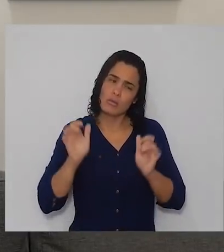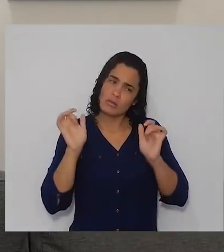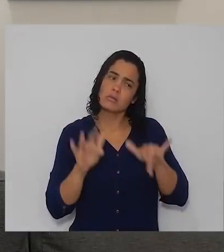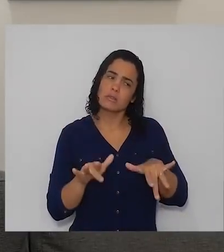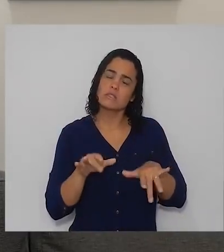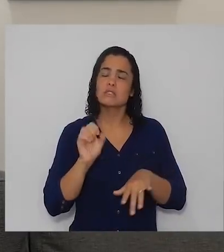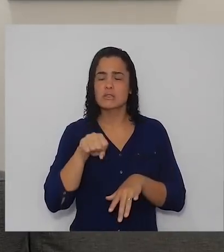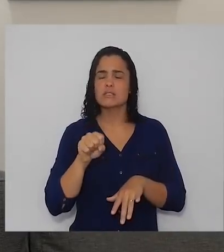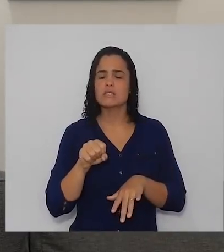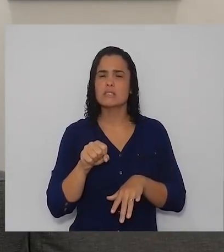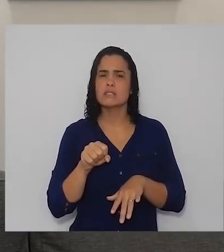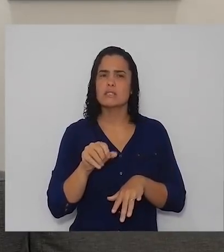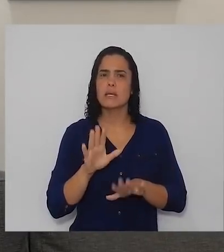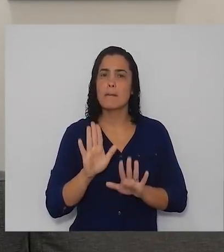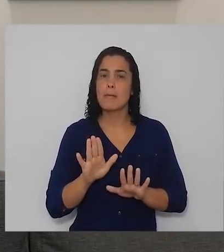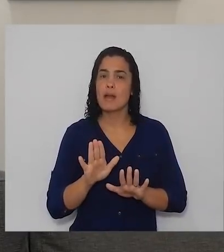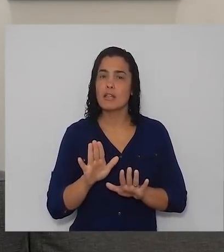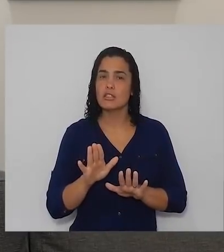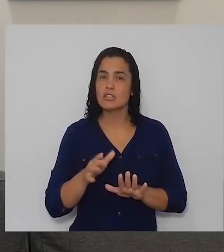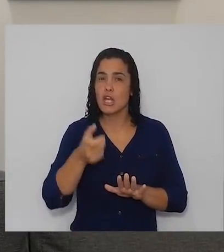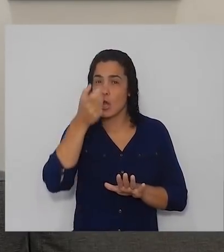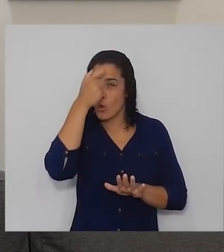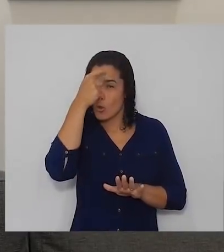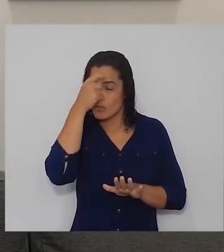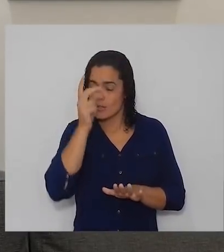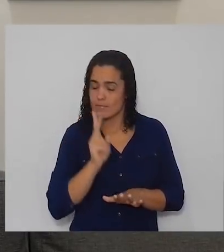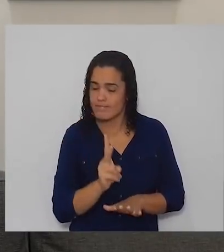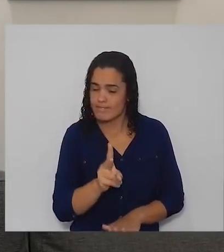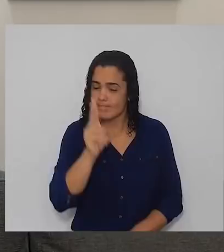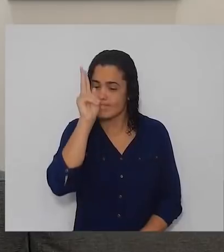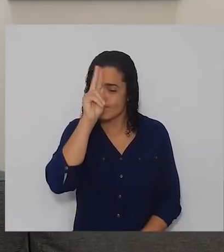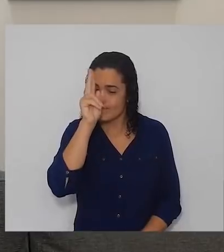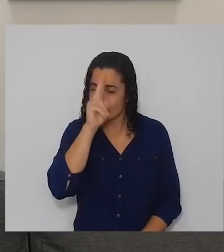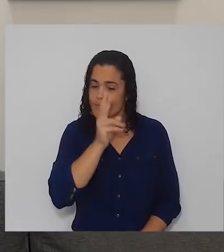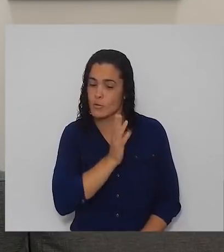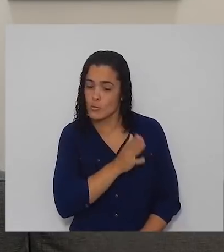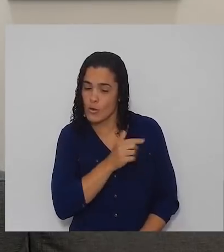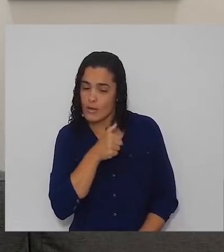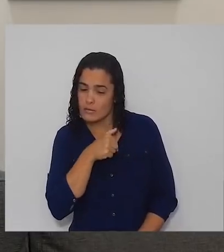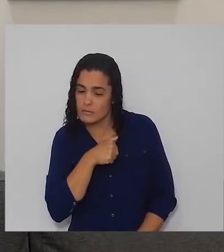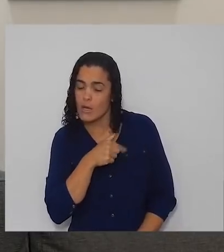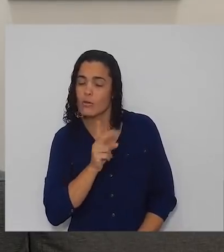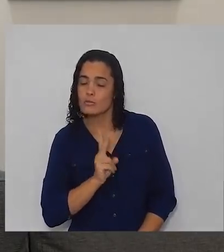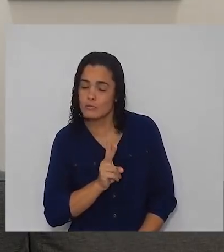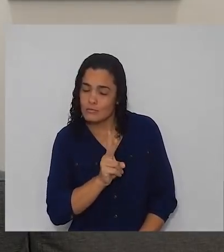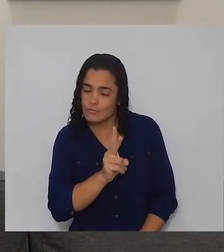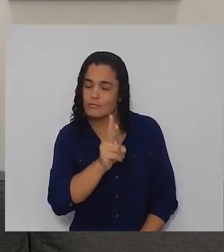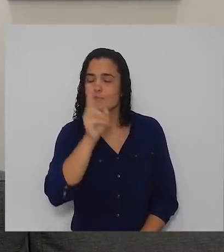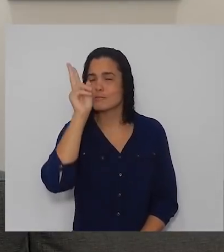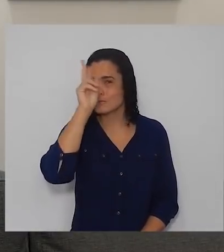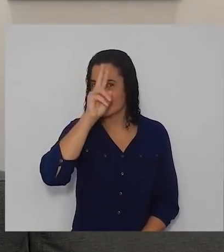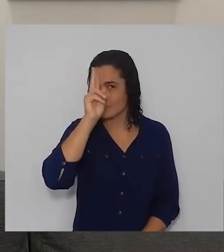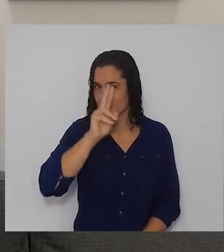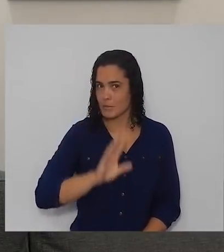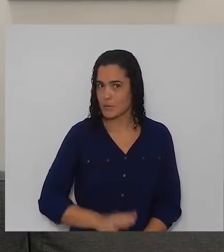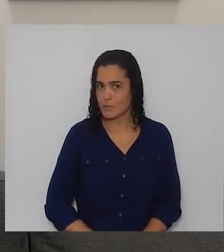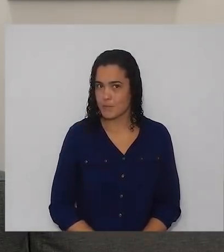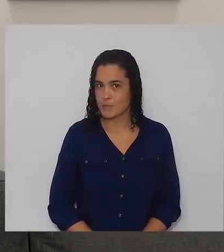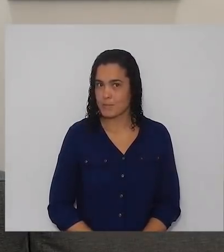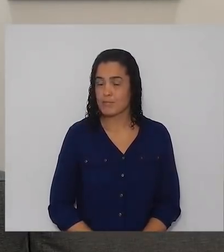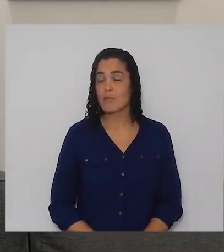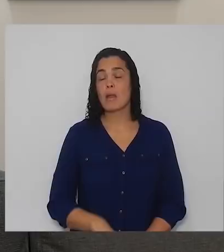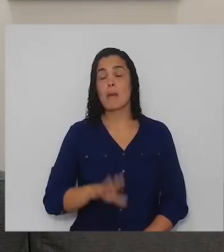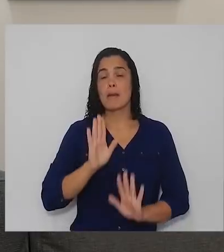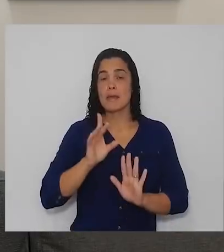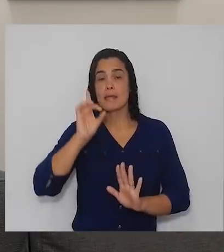gente até vê que na prática abandonam, mas nunca sai da consciência, nunca sai do coração. E aí Deus fala